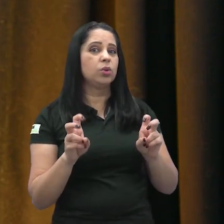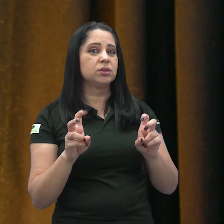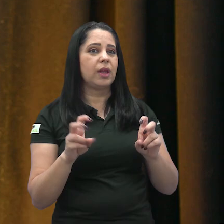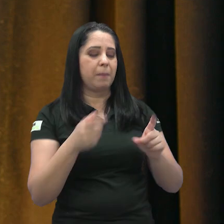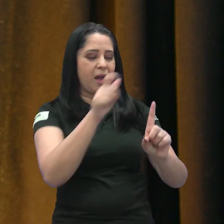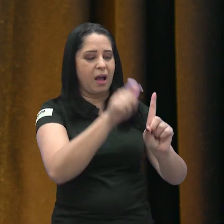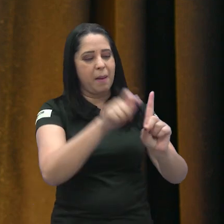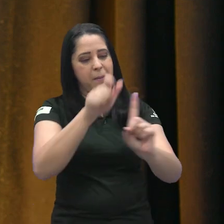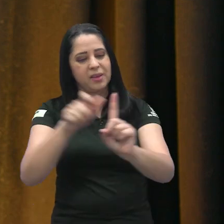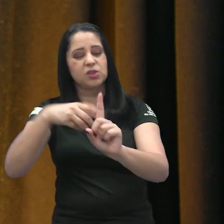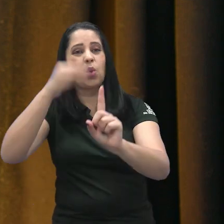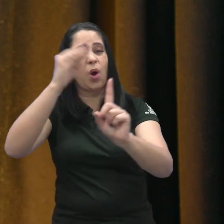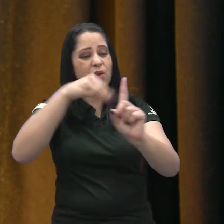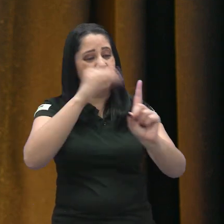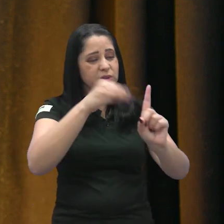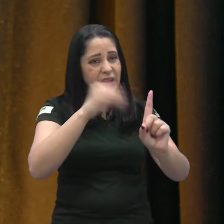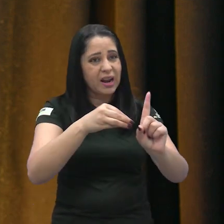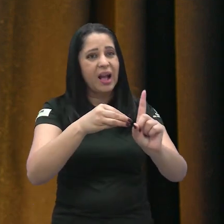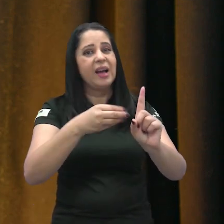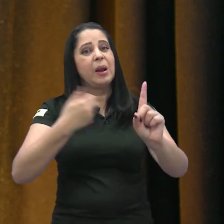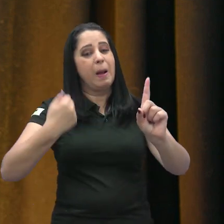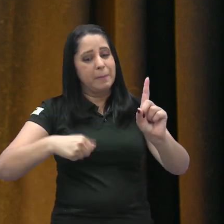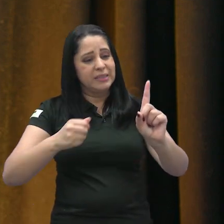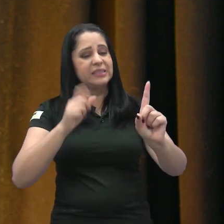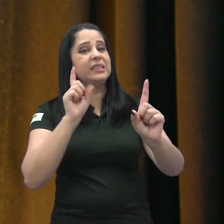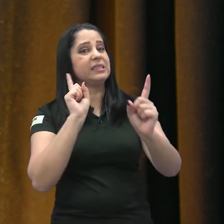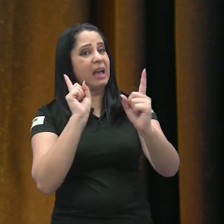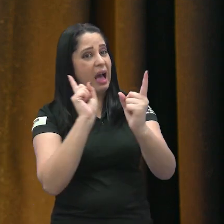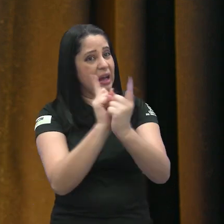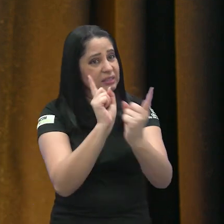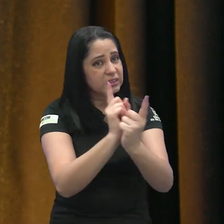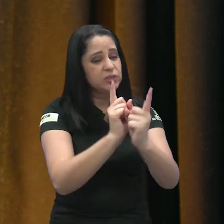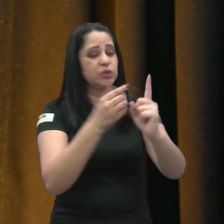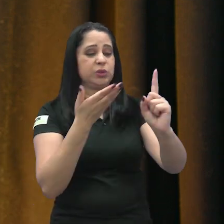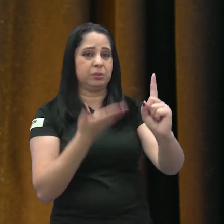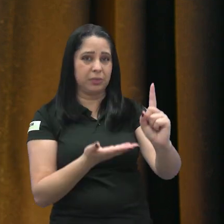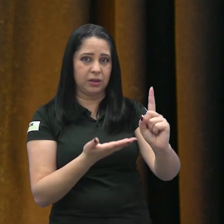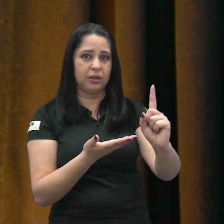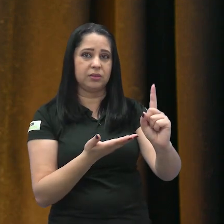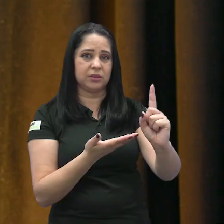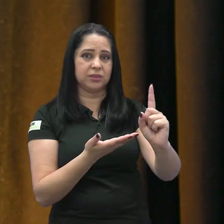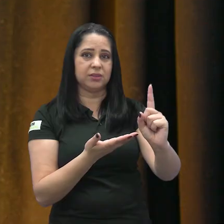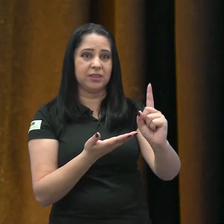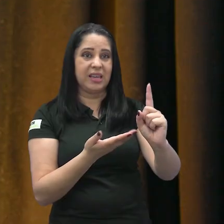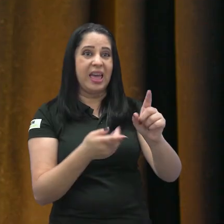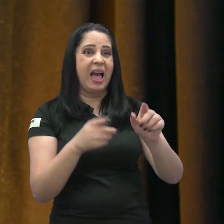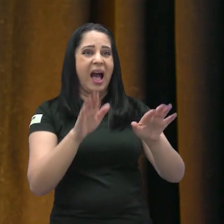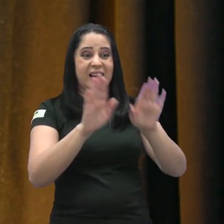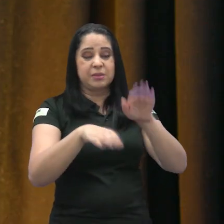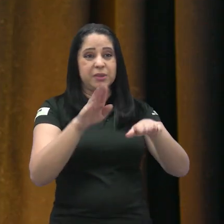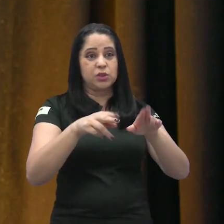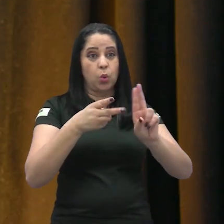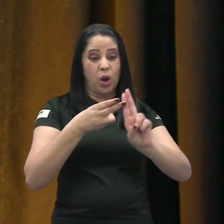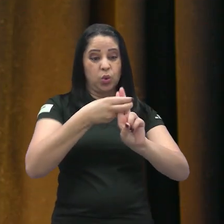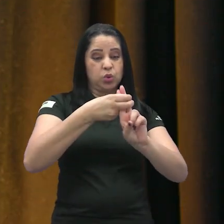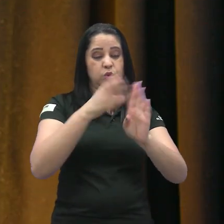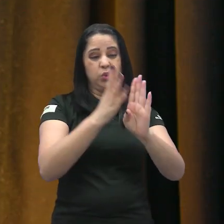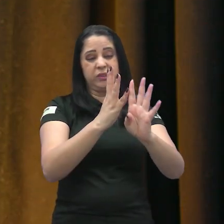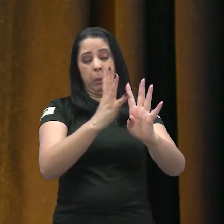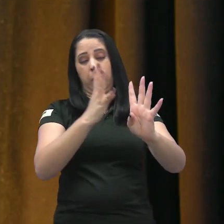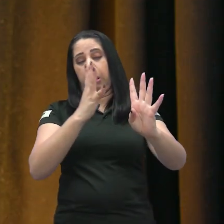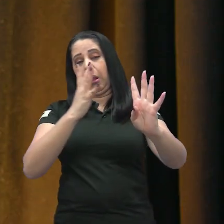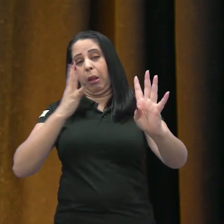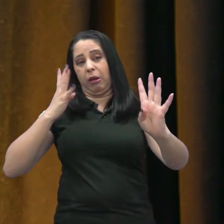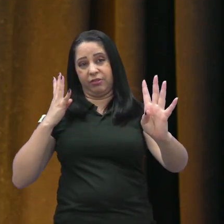diariamente, com as pessoas mais vulneráveis, aquelas pessoas que precisam de atendimentos e aquelas pessoas que estão muitas vezes na fila do